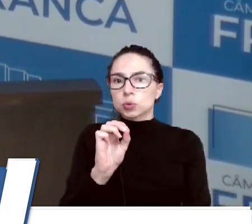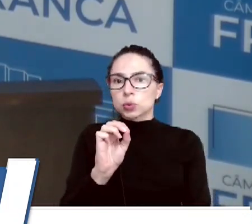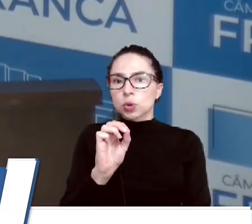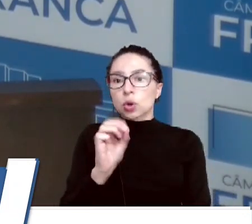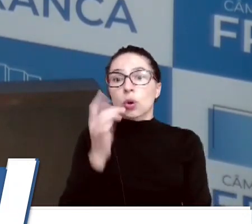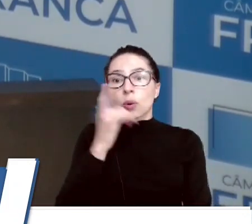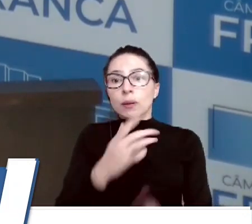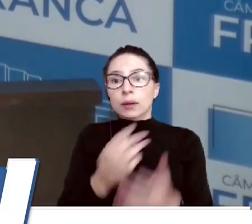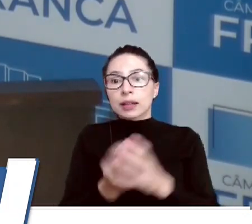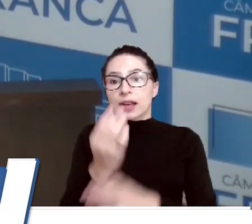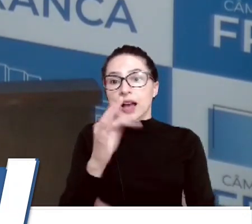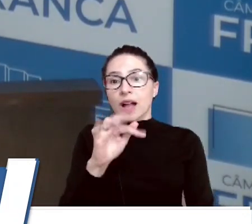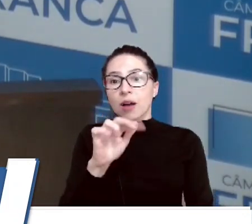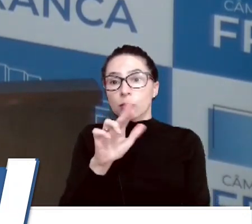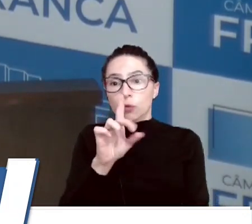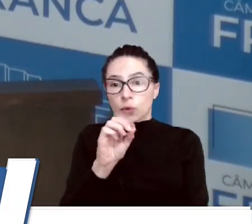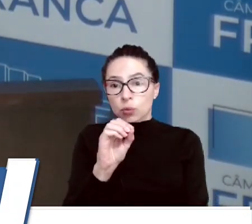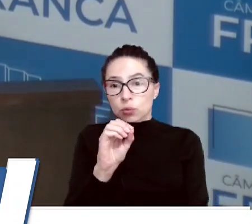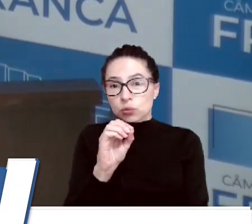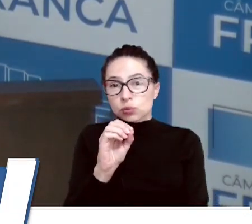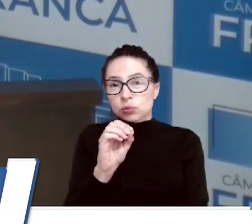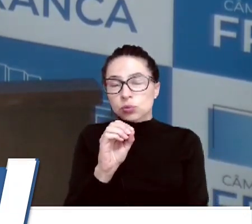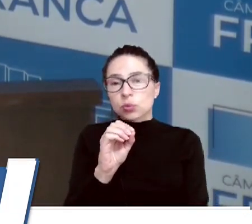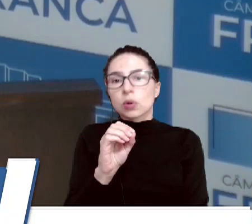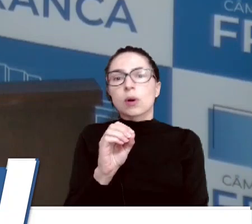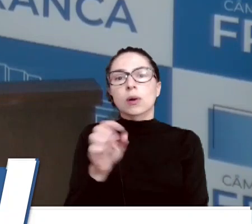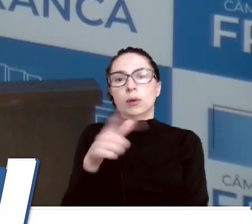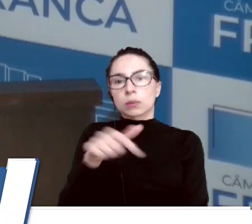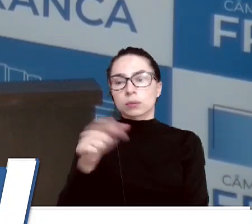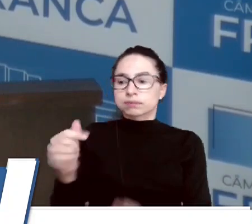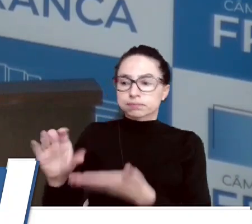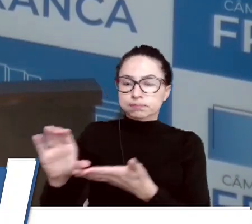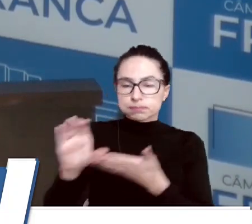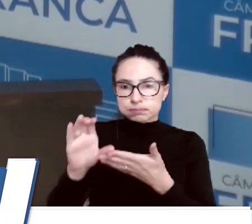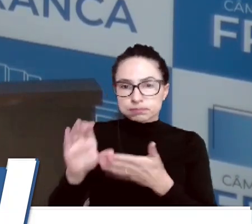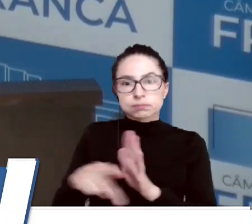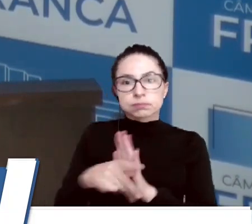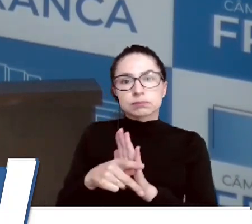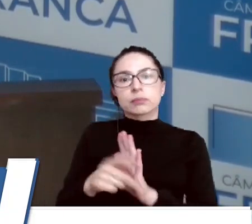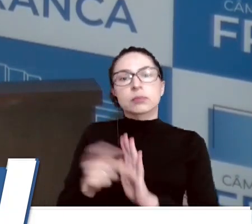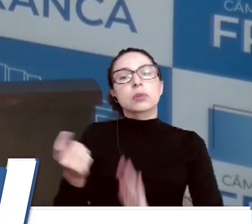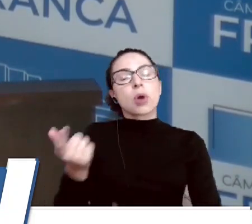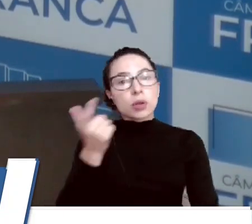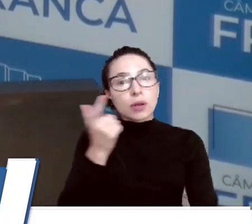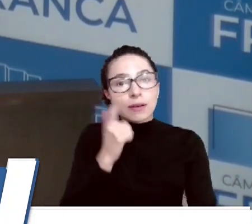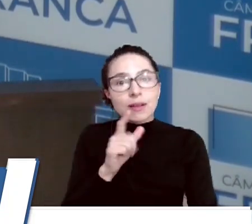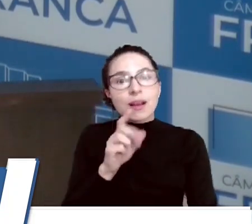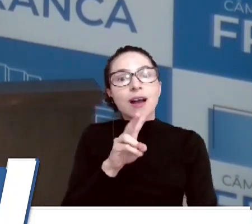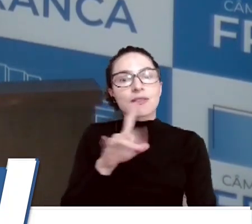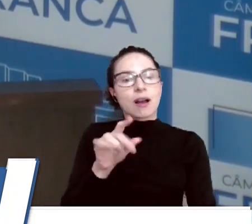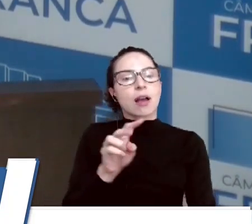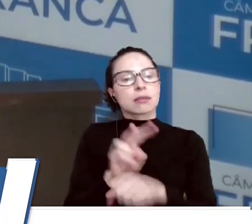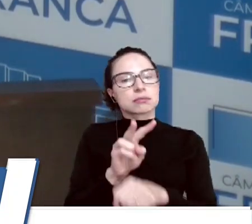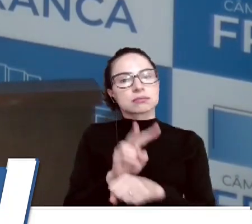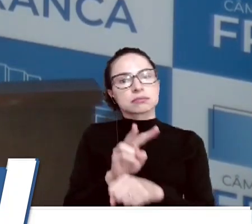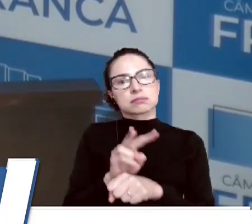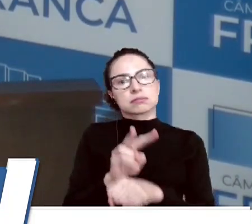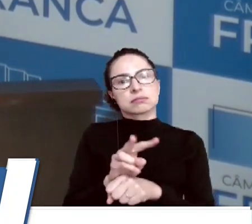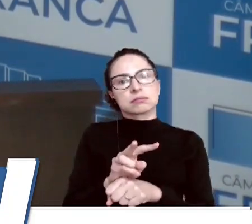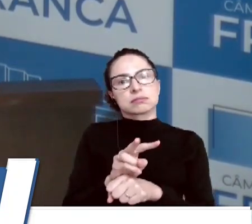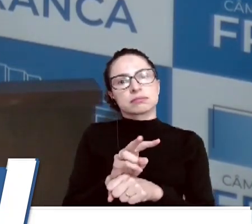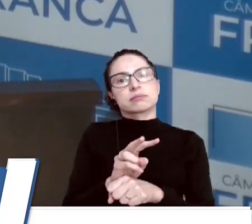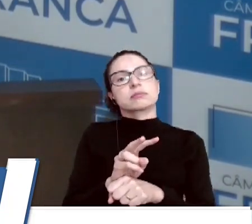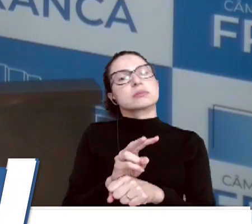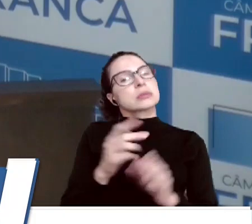de um fundo, com os seus recursos, nós poderíamos estar cuidando das